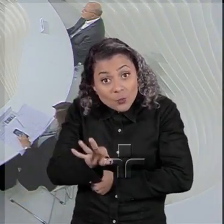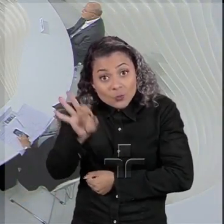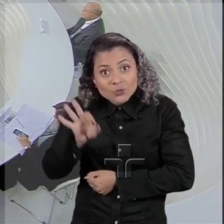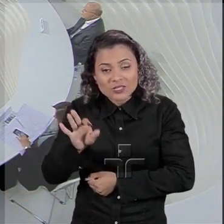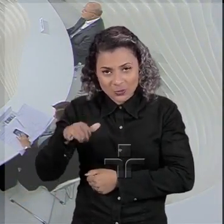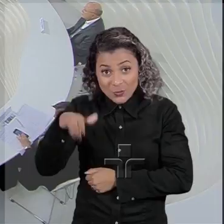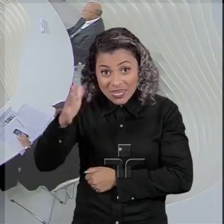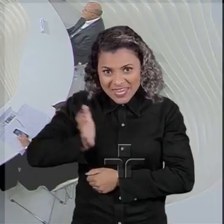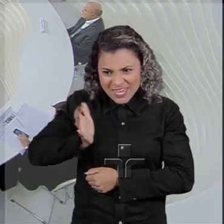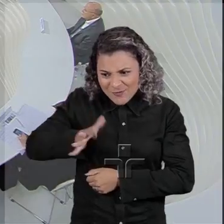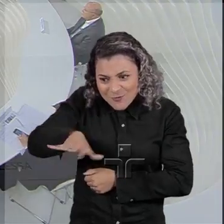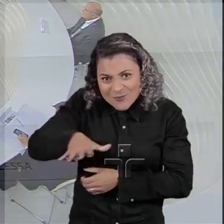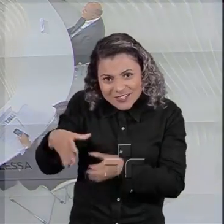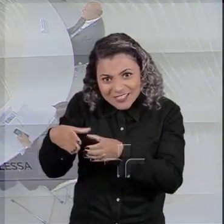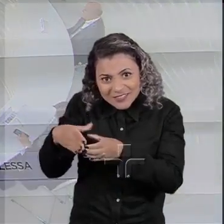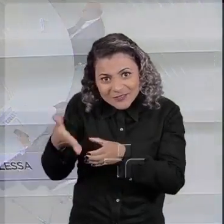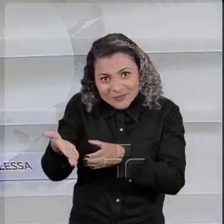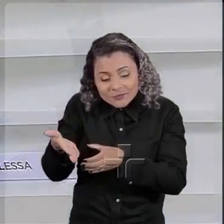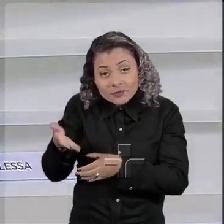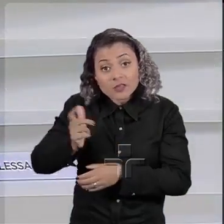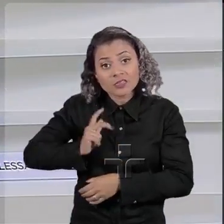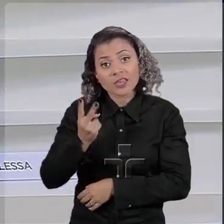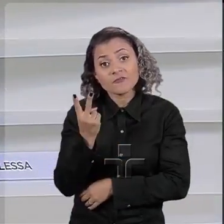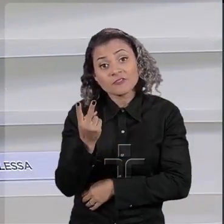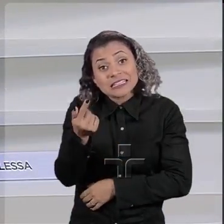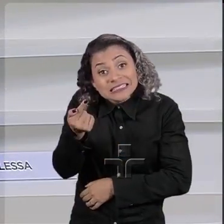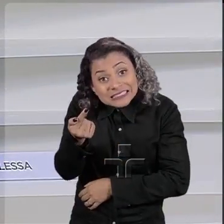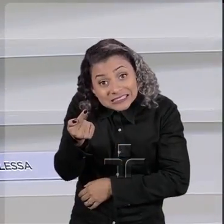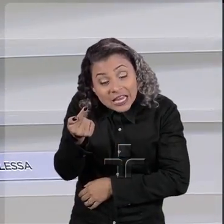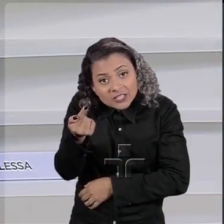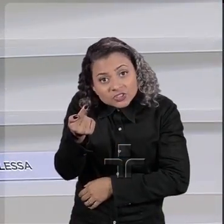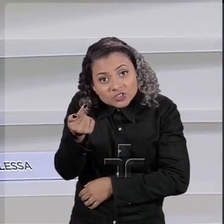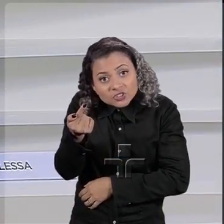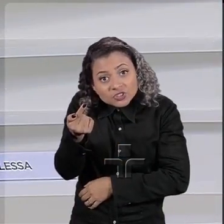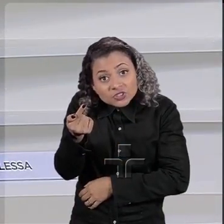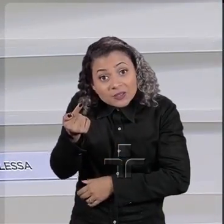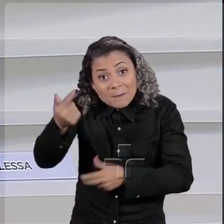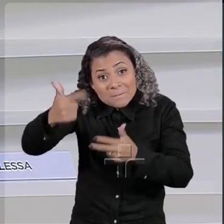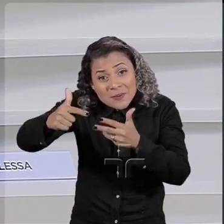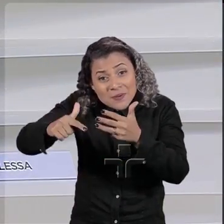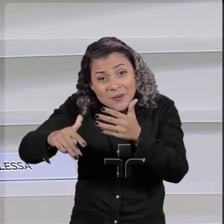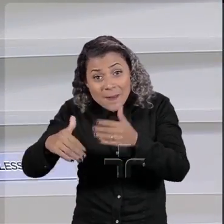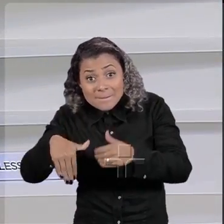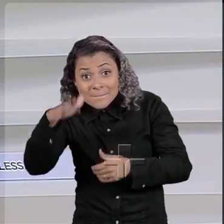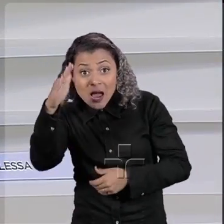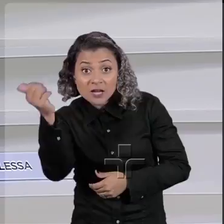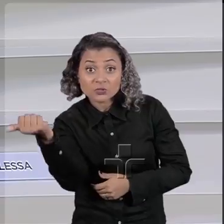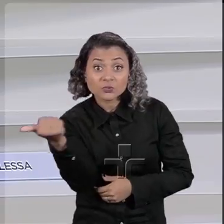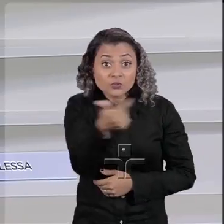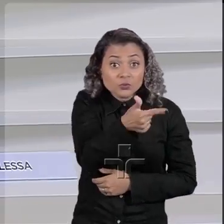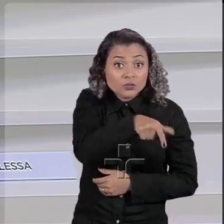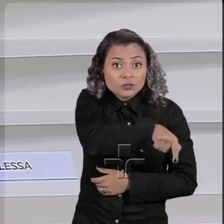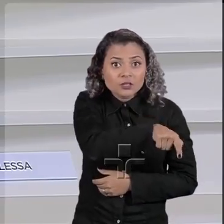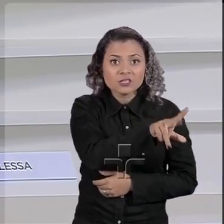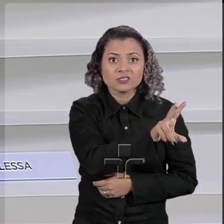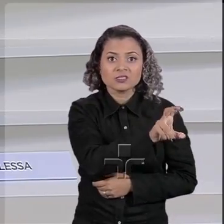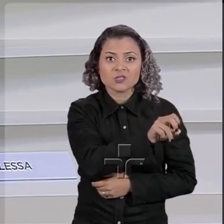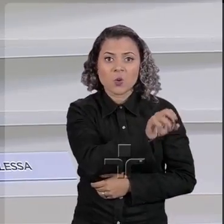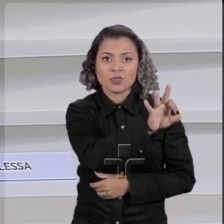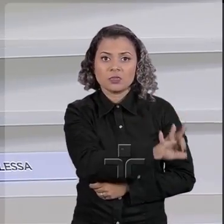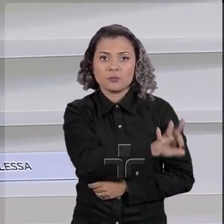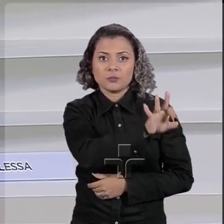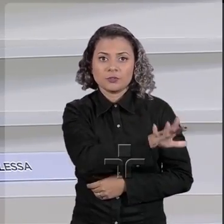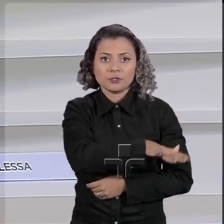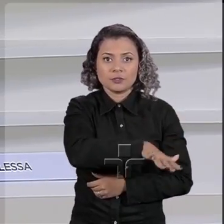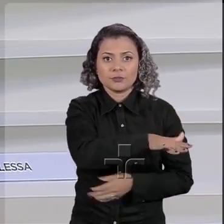mais ricos são quase 27 vezes maiores que os recebidos pelos